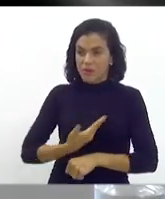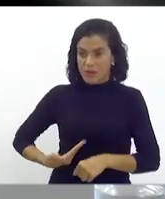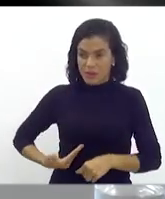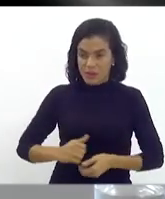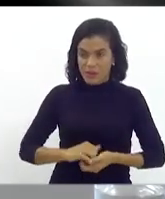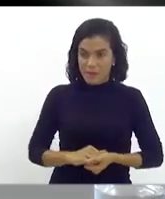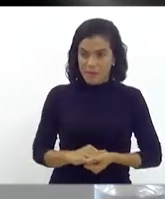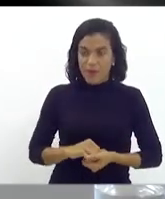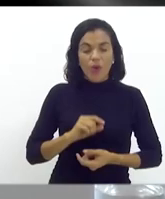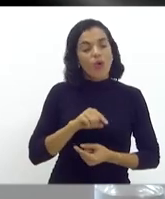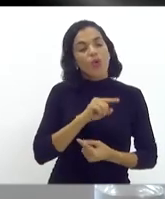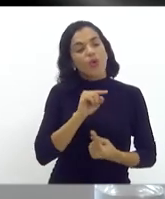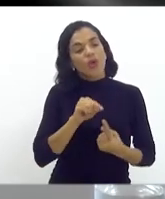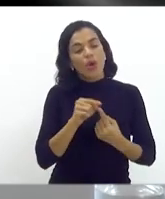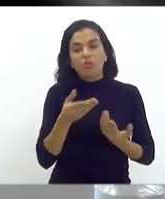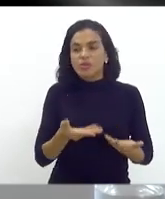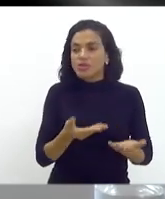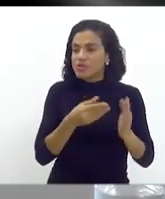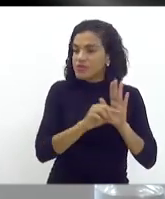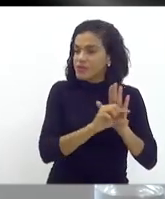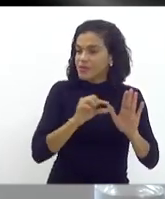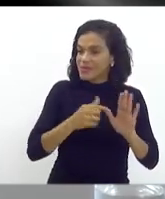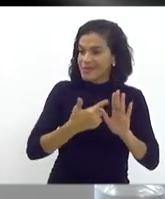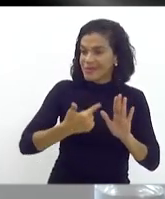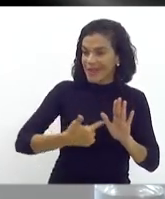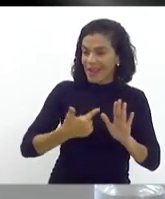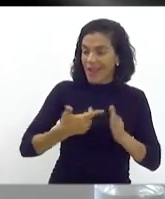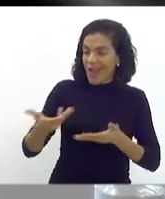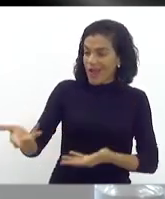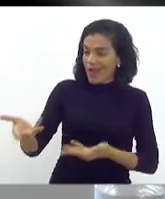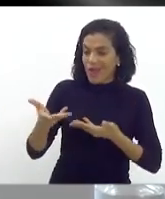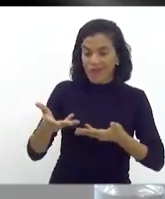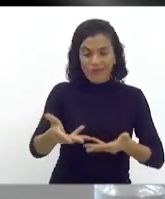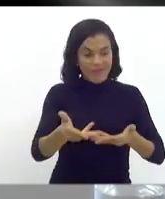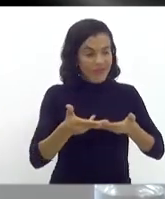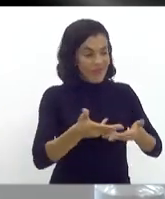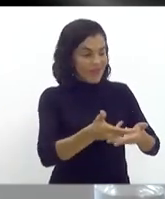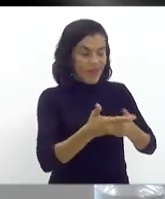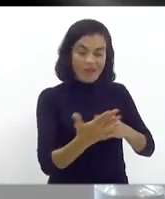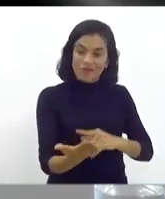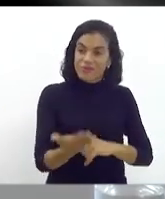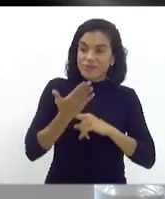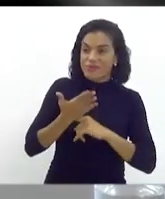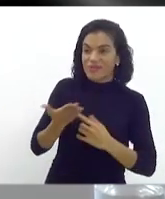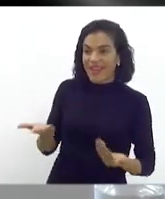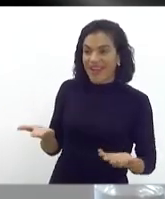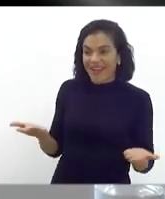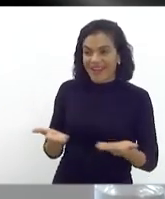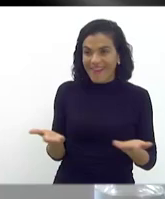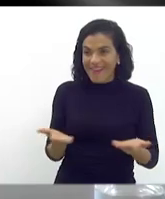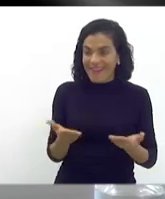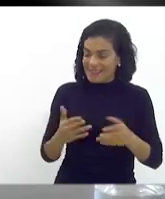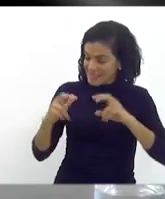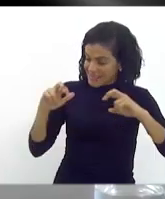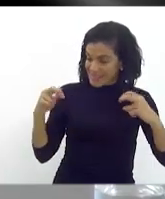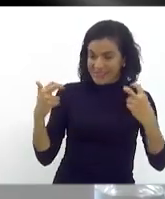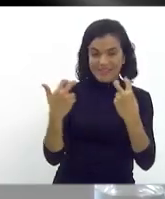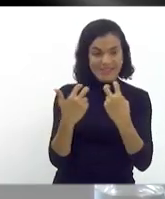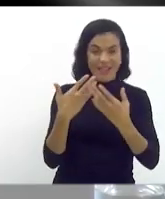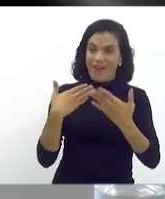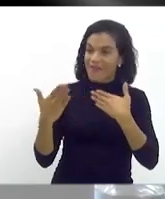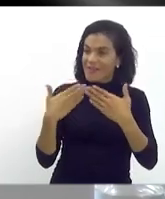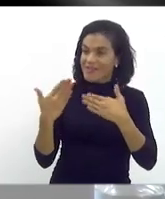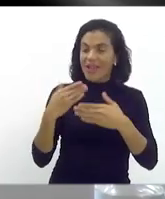que a gente quer com esse dispositivo é um convite para nos ajudar a fazer isso que estamos fazendo sentar para conversar